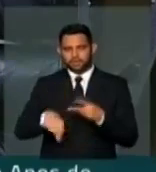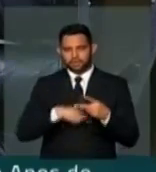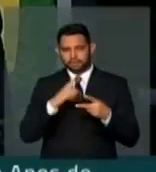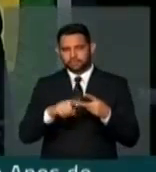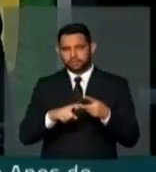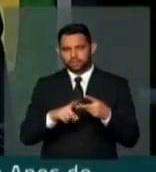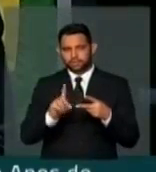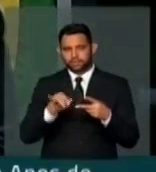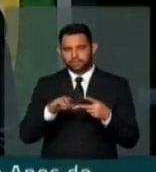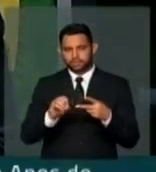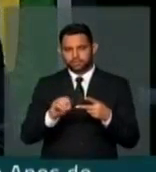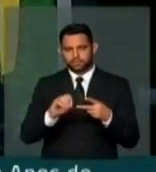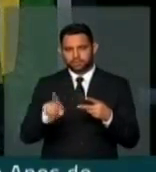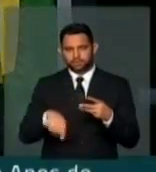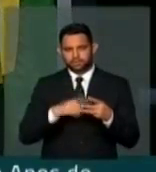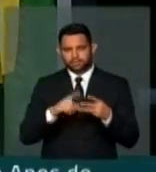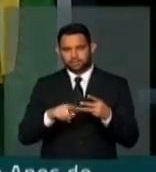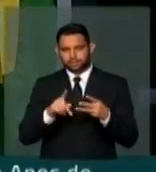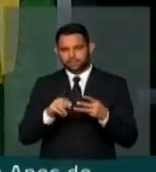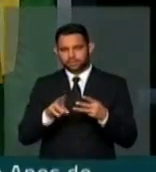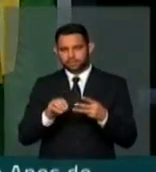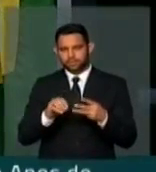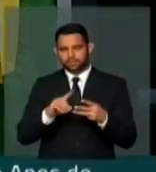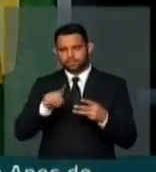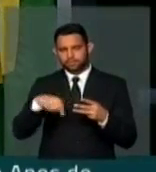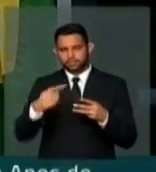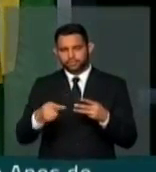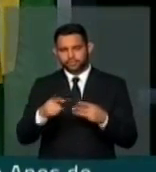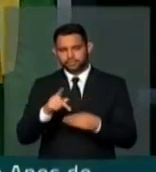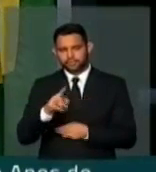pós-Dilma e o pós-Lula e o pós-PT.